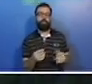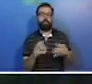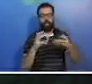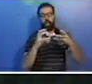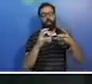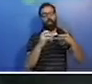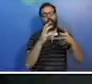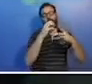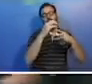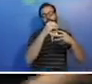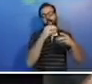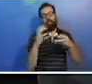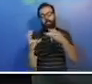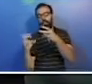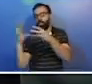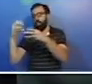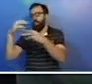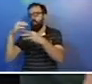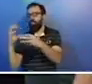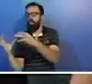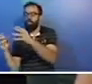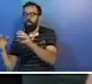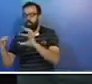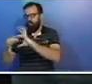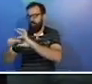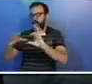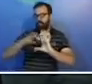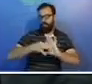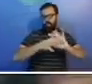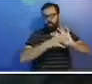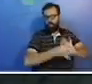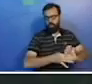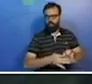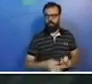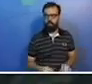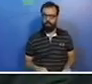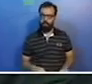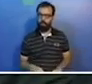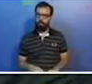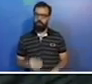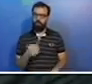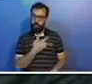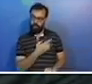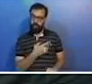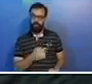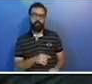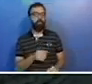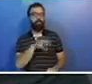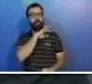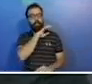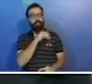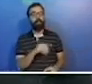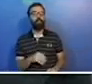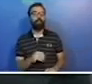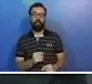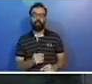cadeias alimentares. Aquática, porque nós estamos falando somente de seres que vivem em águas.